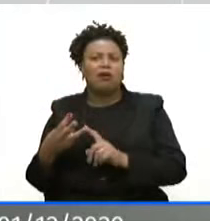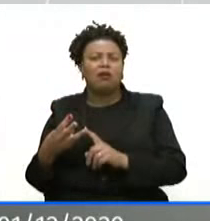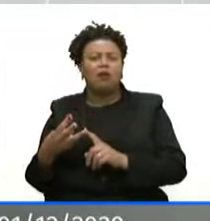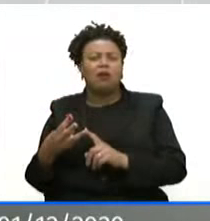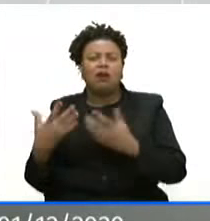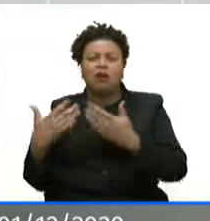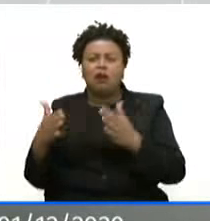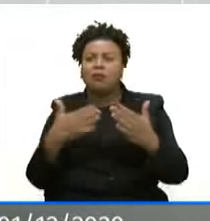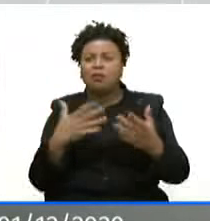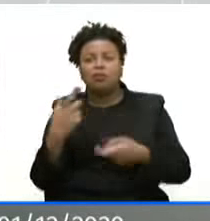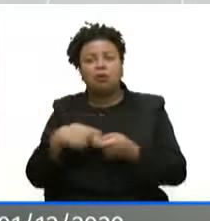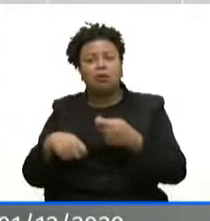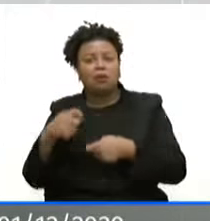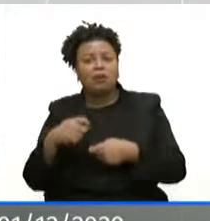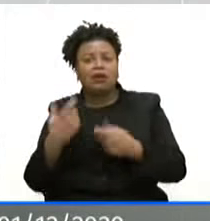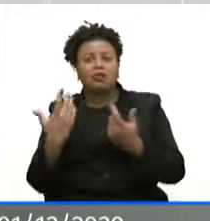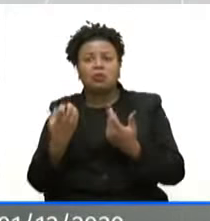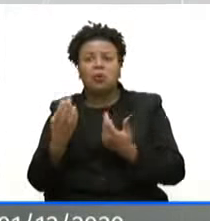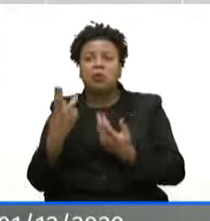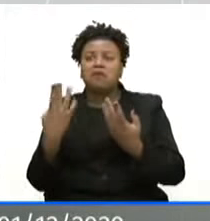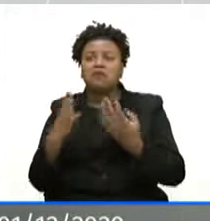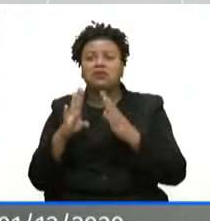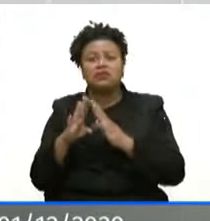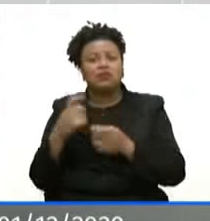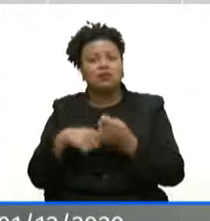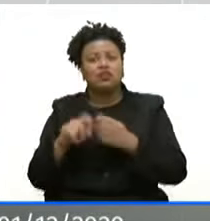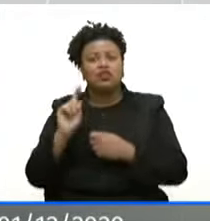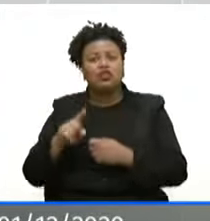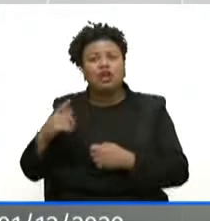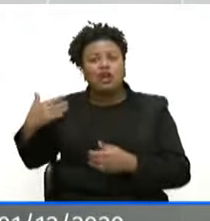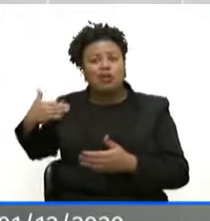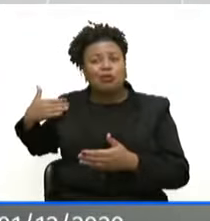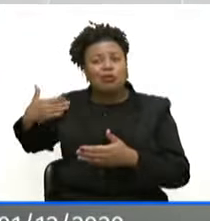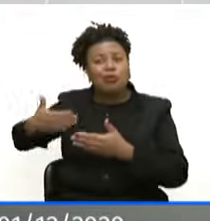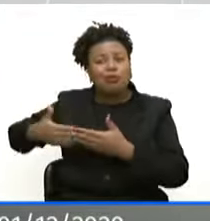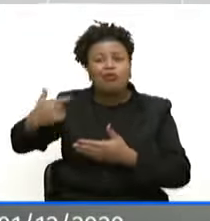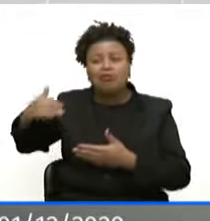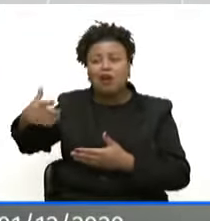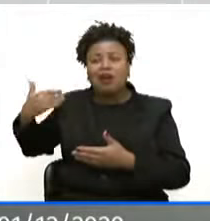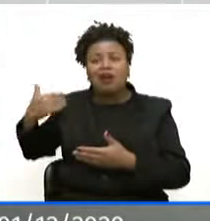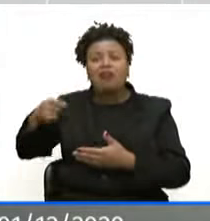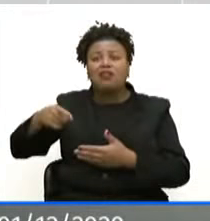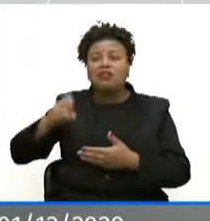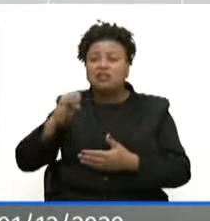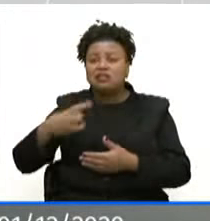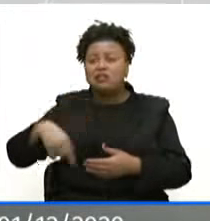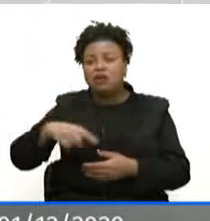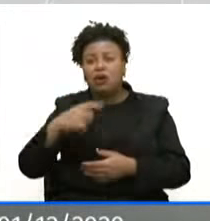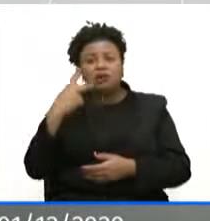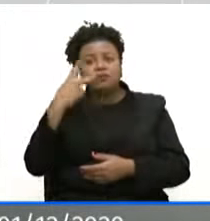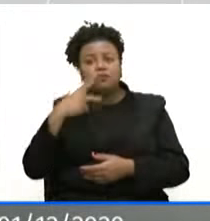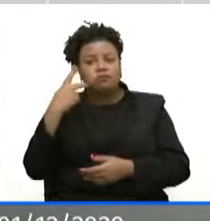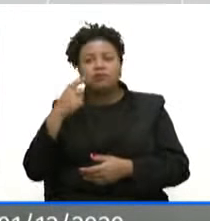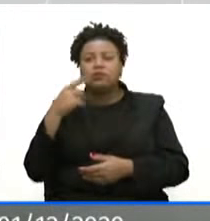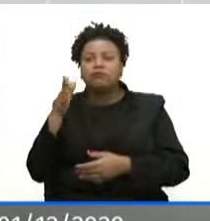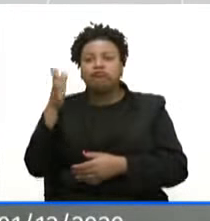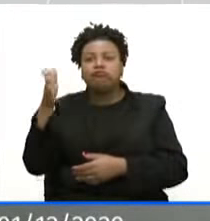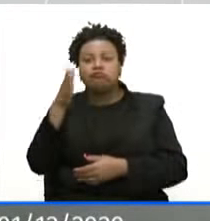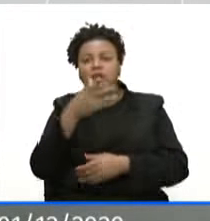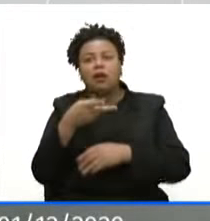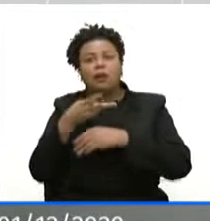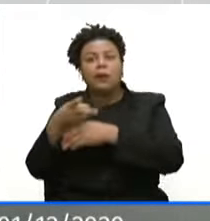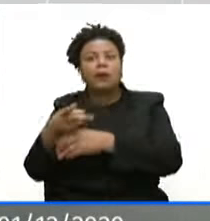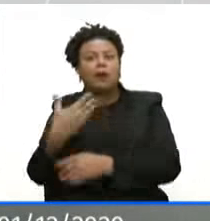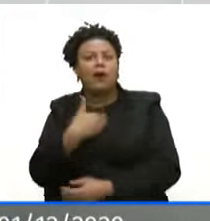na abertura do comércio, ou fechamento do comércio, desde lá do início. Se não era nós, como parlamentares, individualmente, procurar